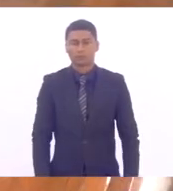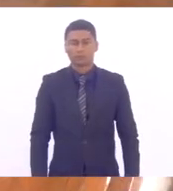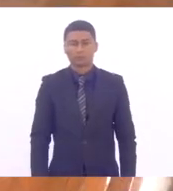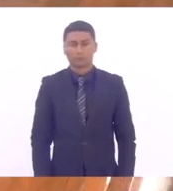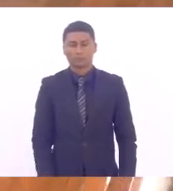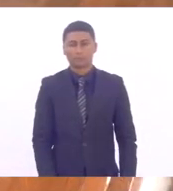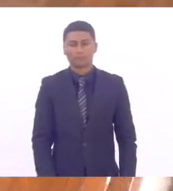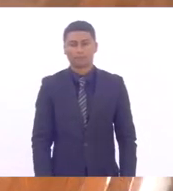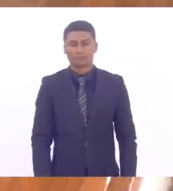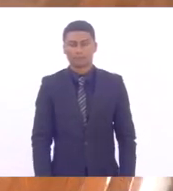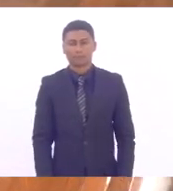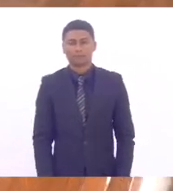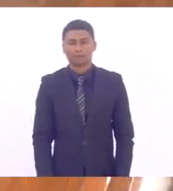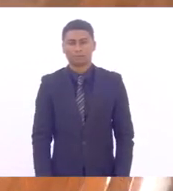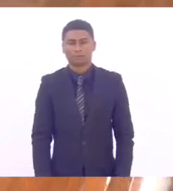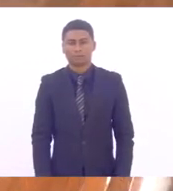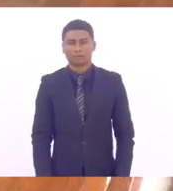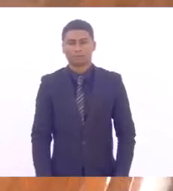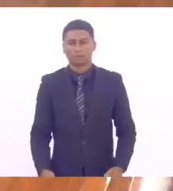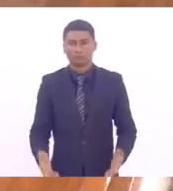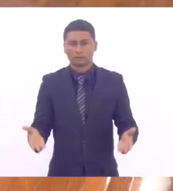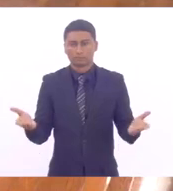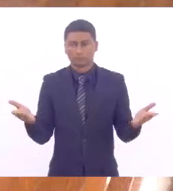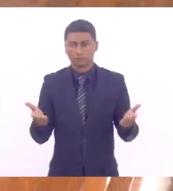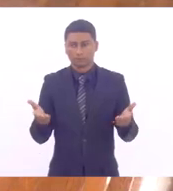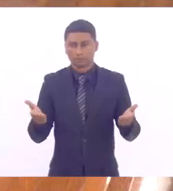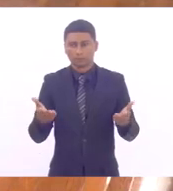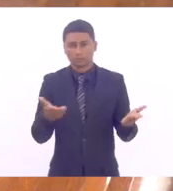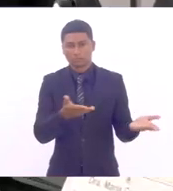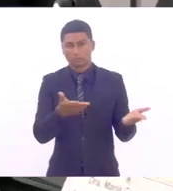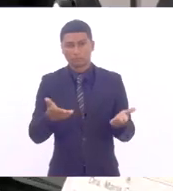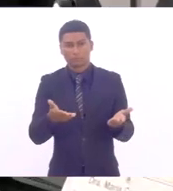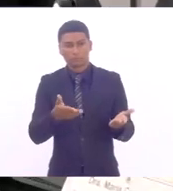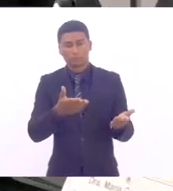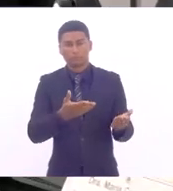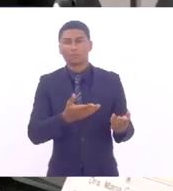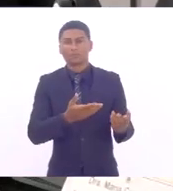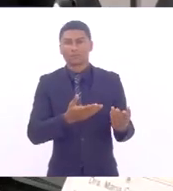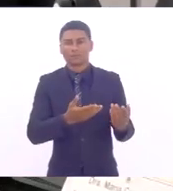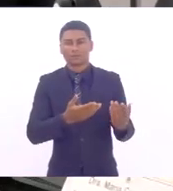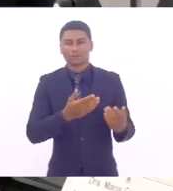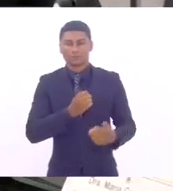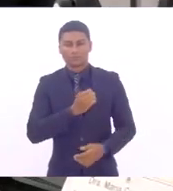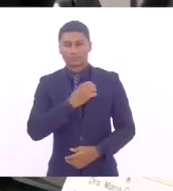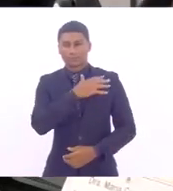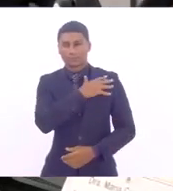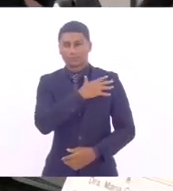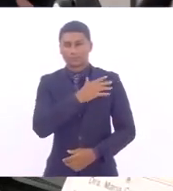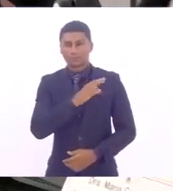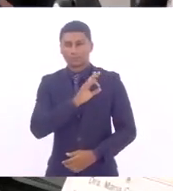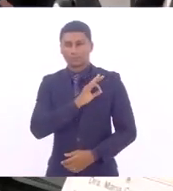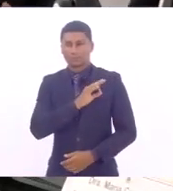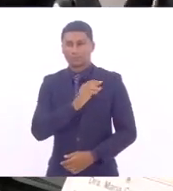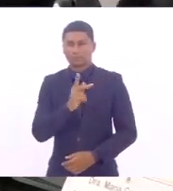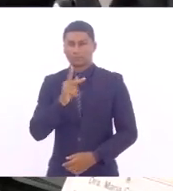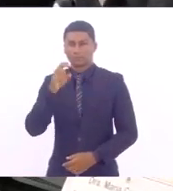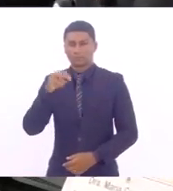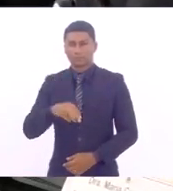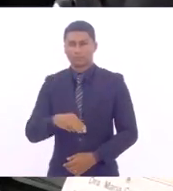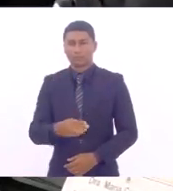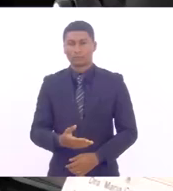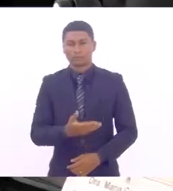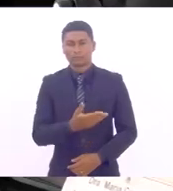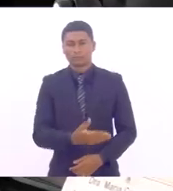Obrigado. Passo a palavra agora para o tenente-coronel da PM, Fauaber.